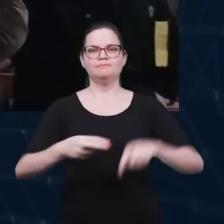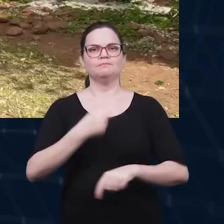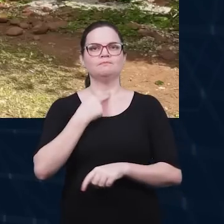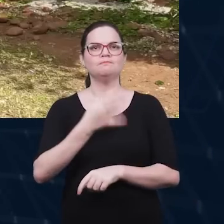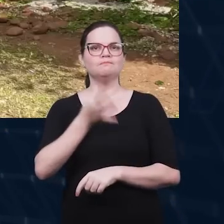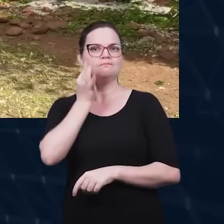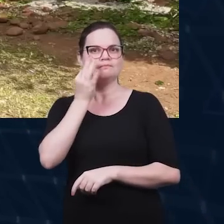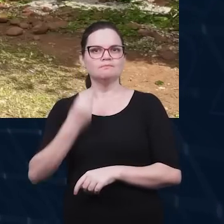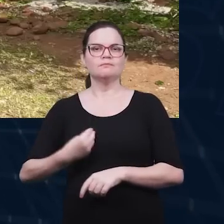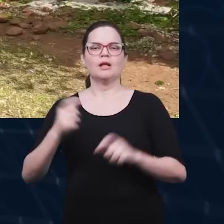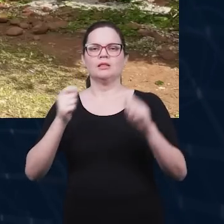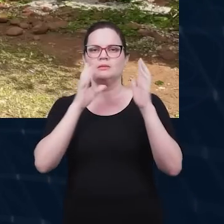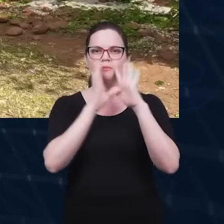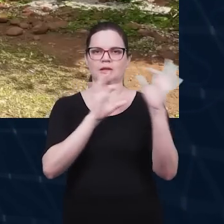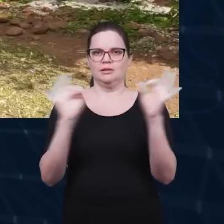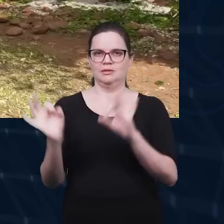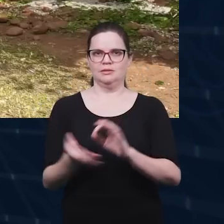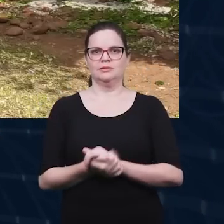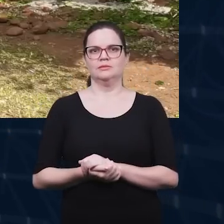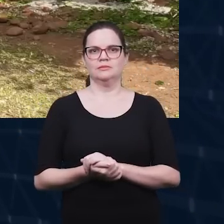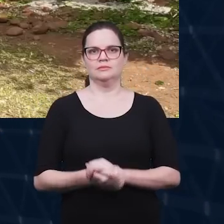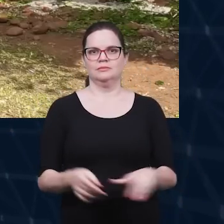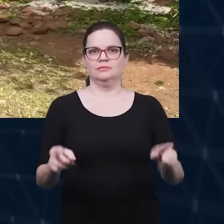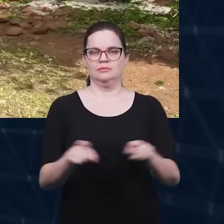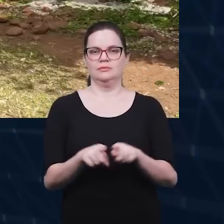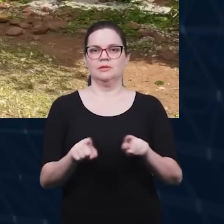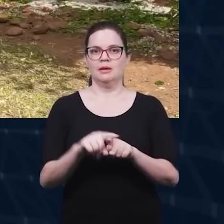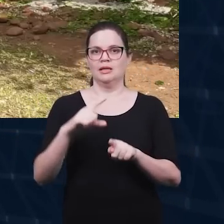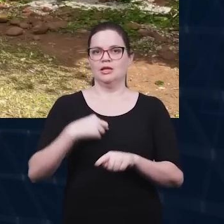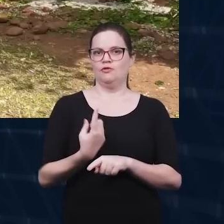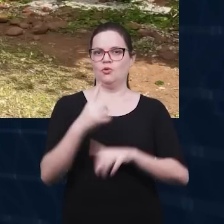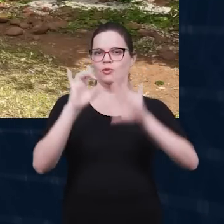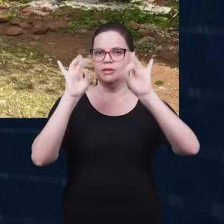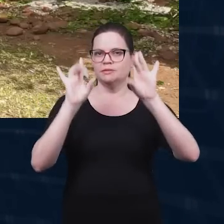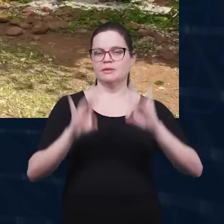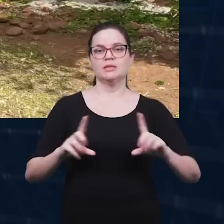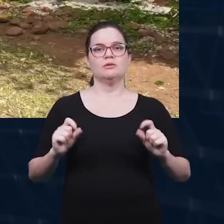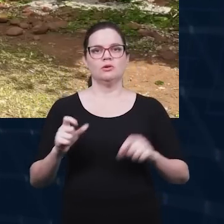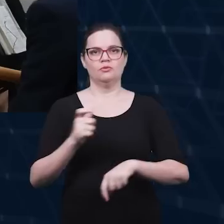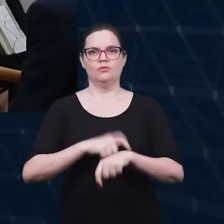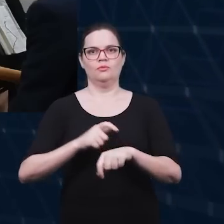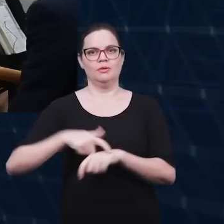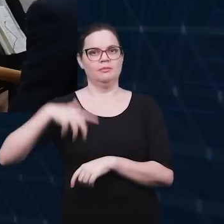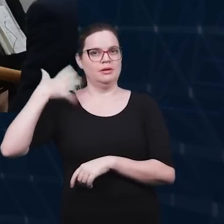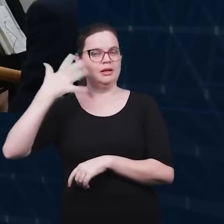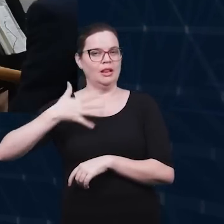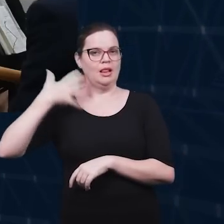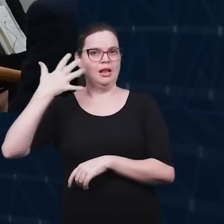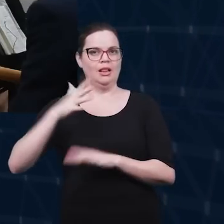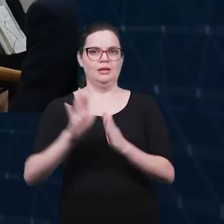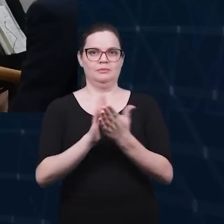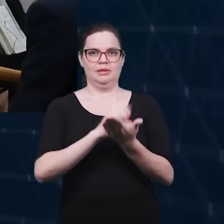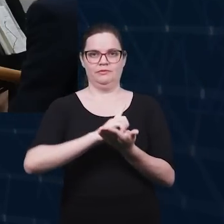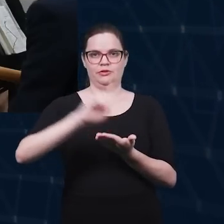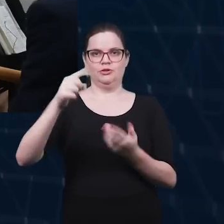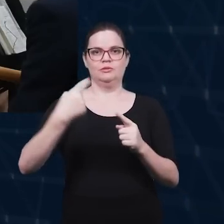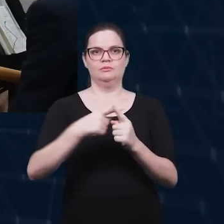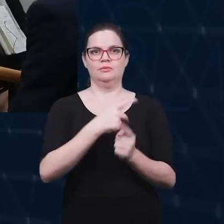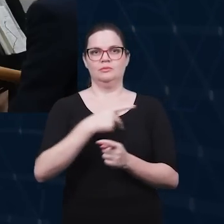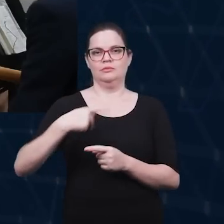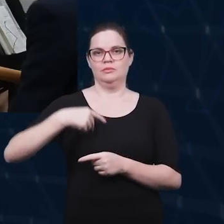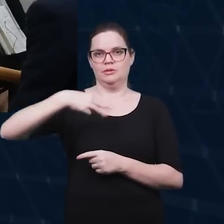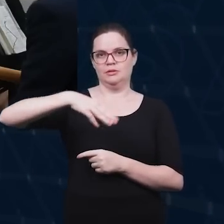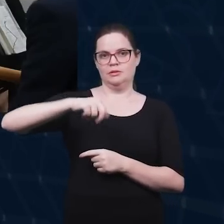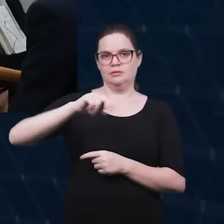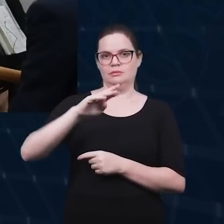irmãos que não puderam estar presentes fisicamente. Um dos destaques da programação foi o momento da ministração da palavra, conduzido pelo